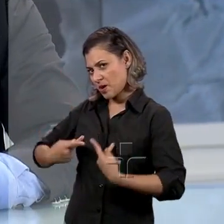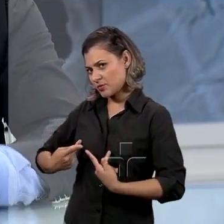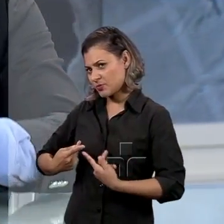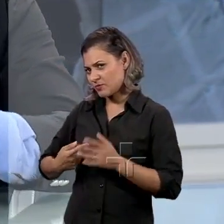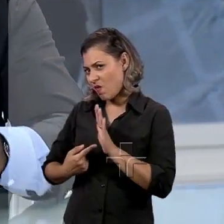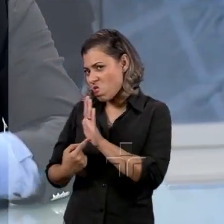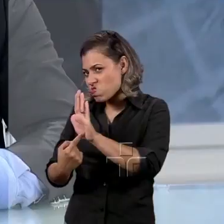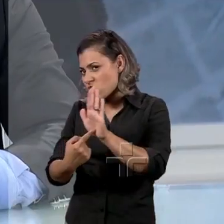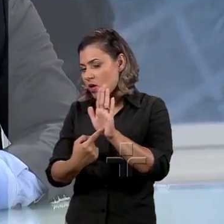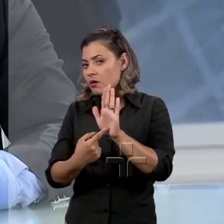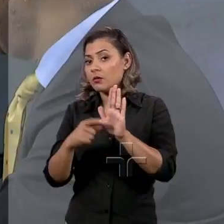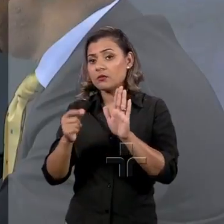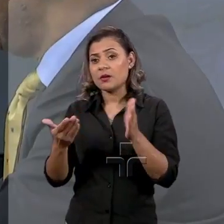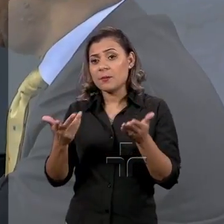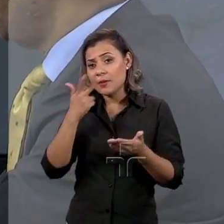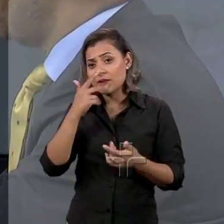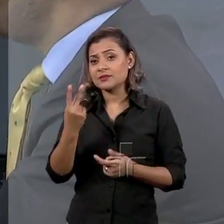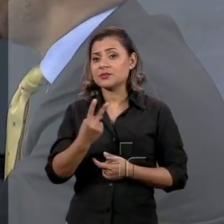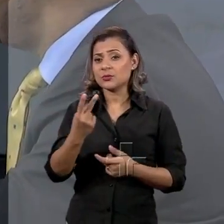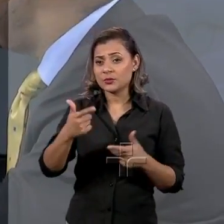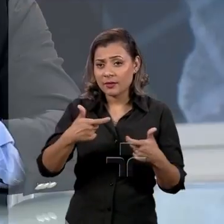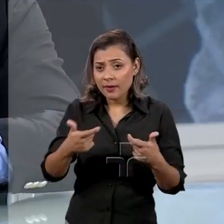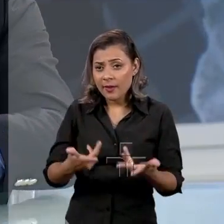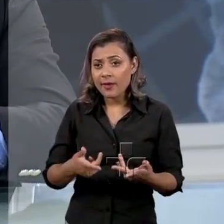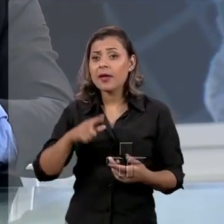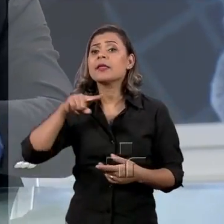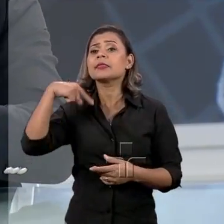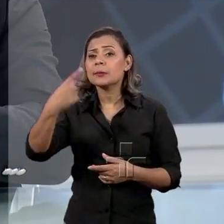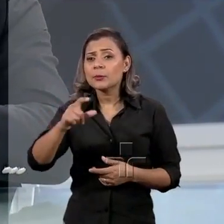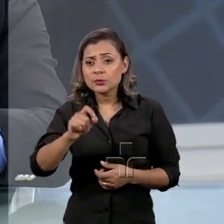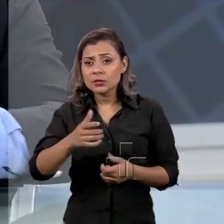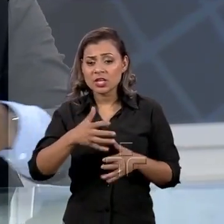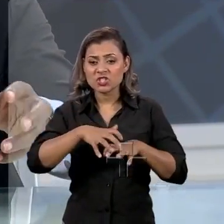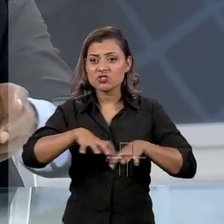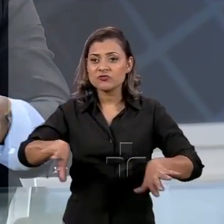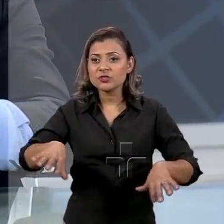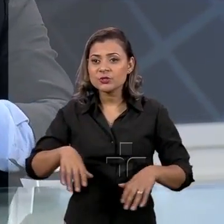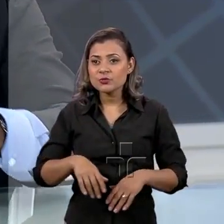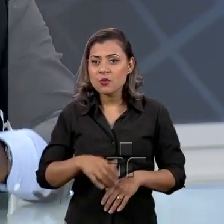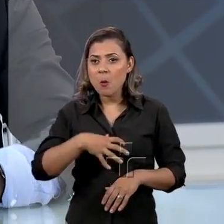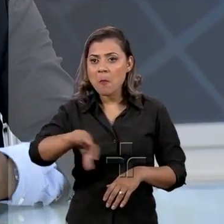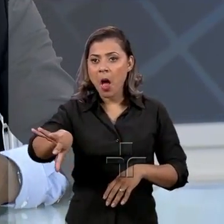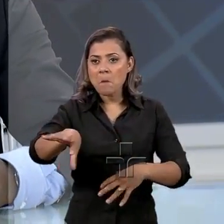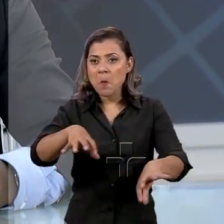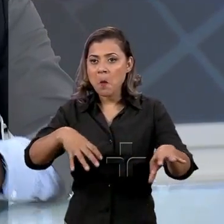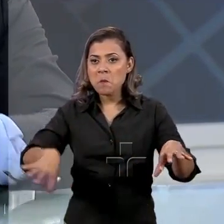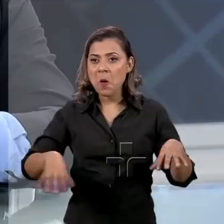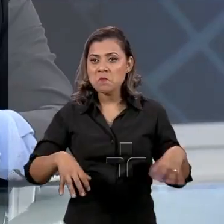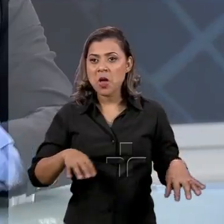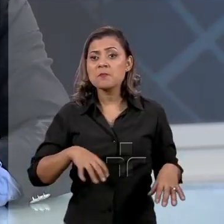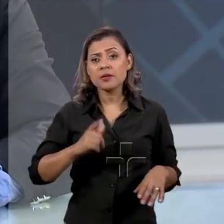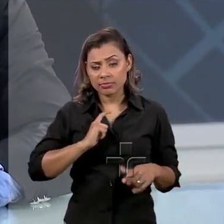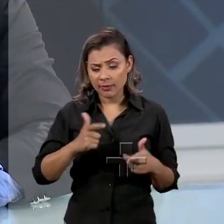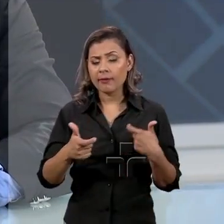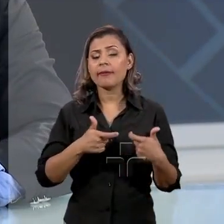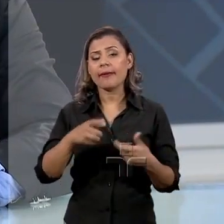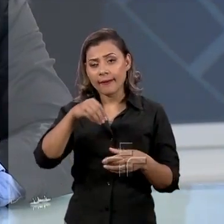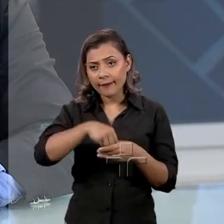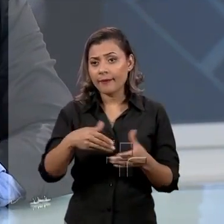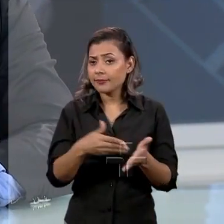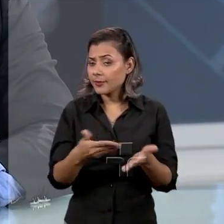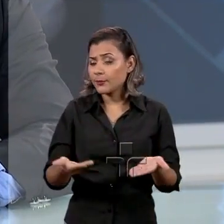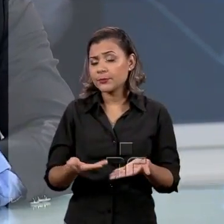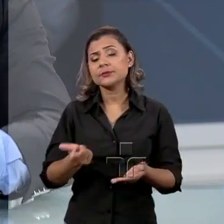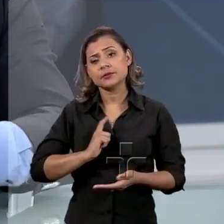iluminação, porque veio a Segunda Guerra, depois nós nos dividimos em um conjunto de outras guerras fragmentadas que estão aí até